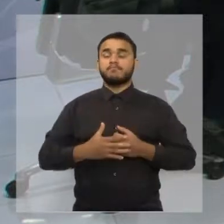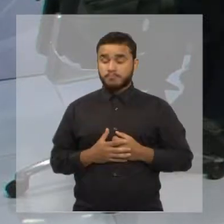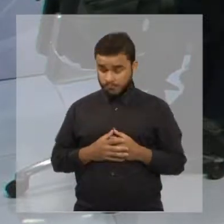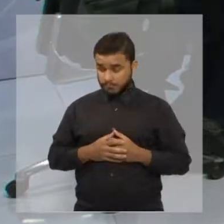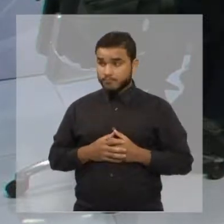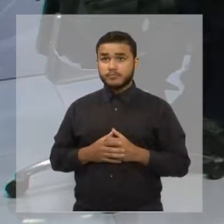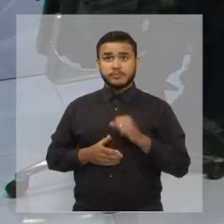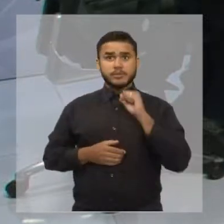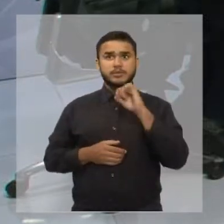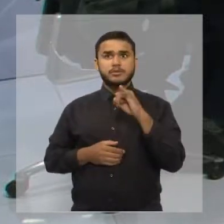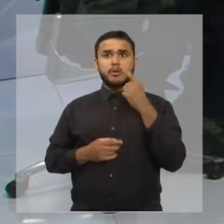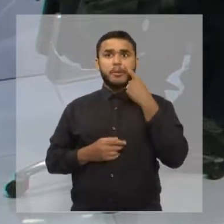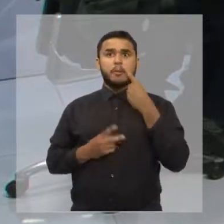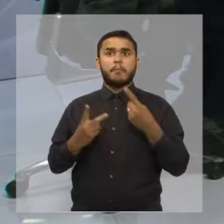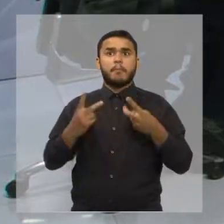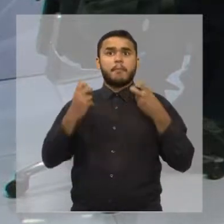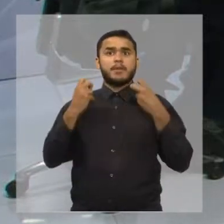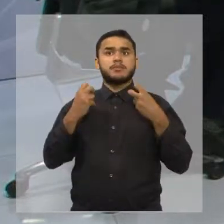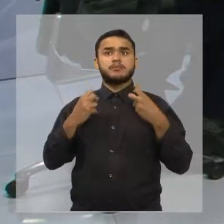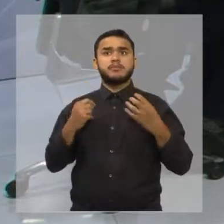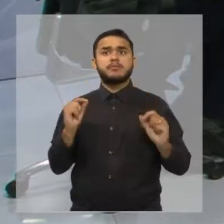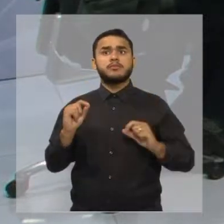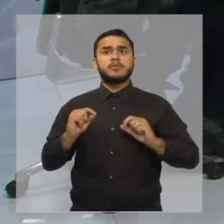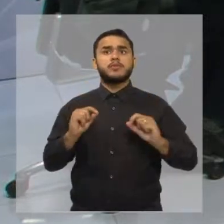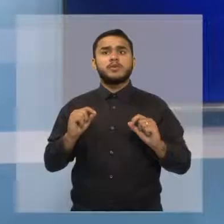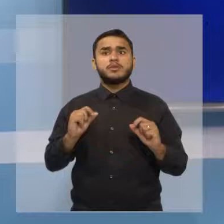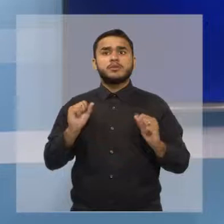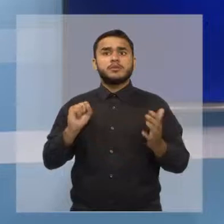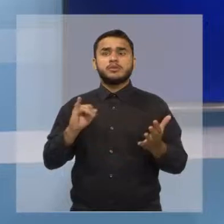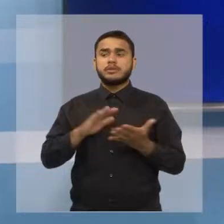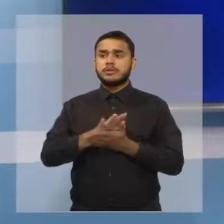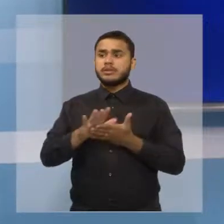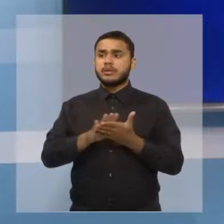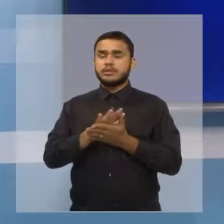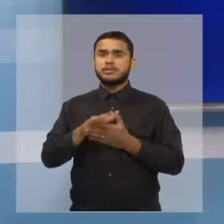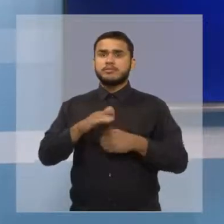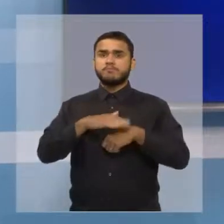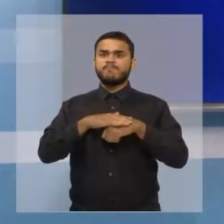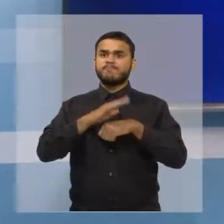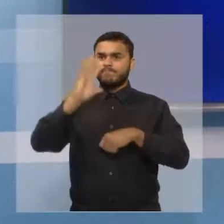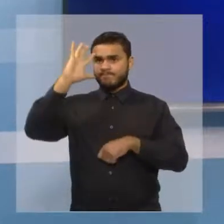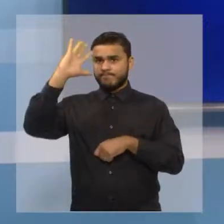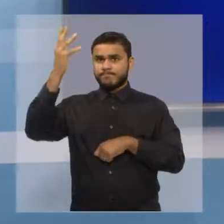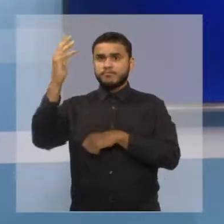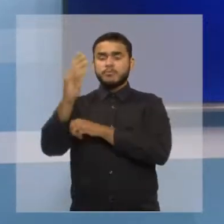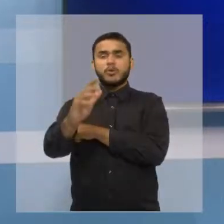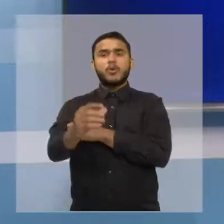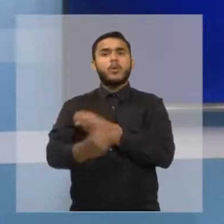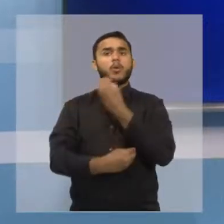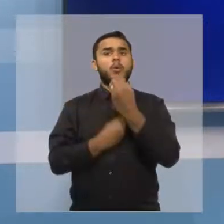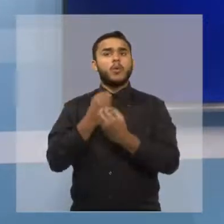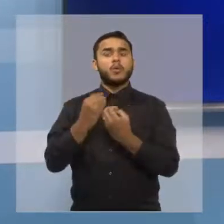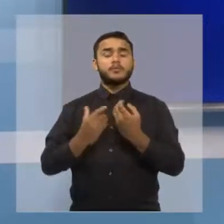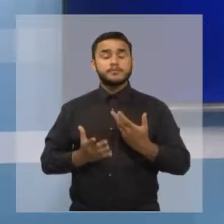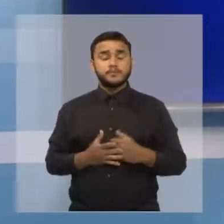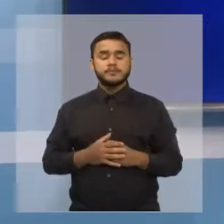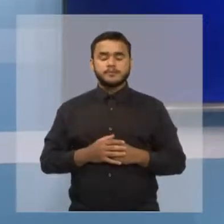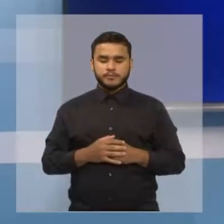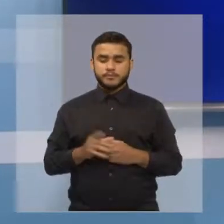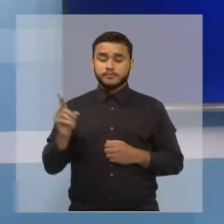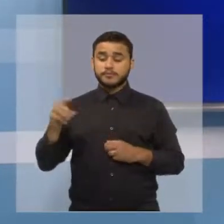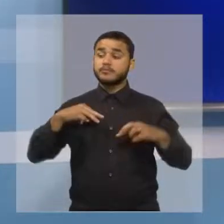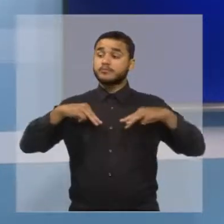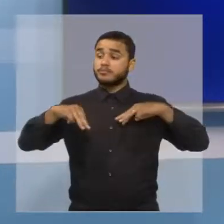não se pode enfrentar uma situação extraordinária sem medidas extraordinárias. Inclusive, o